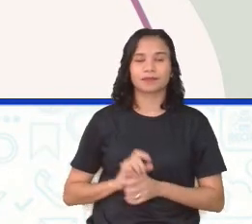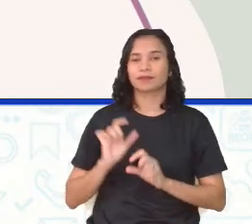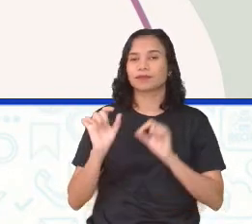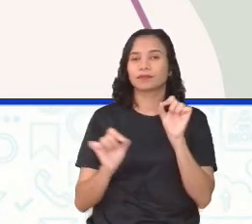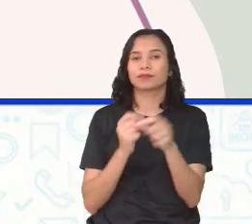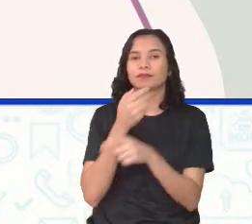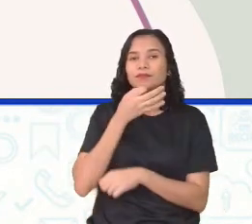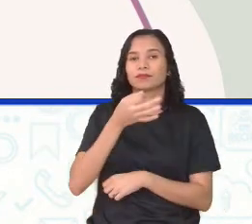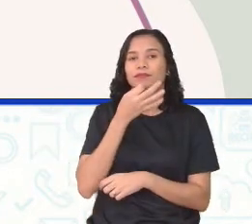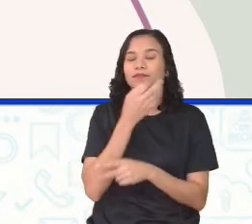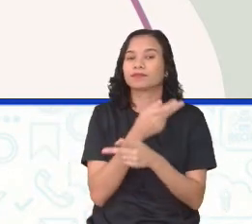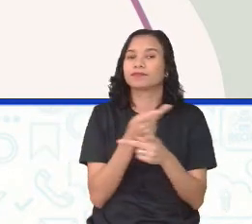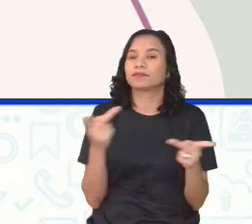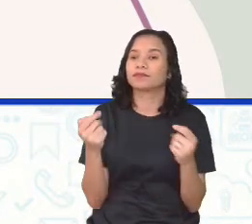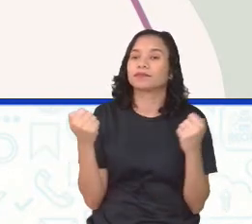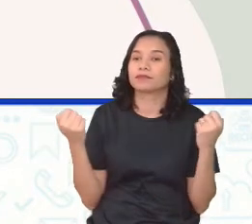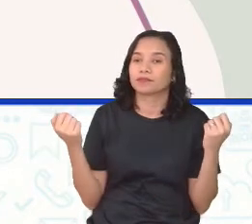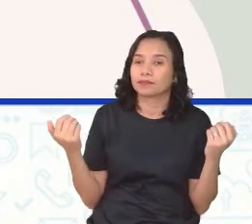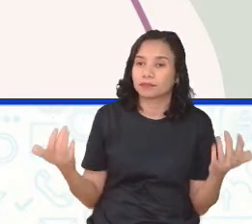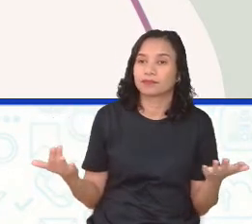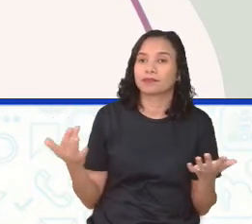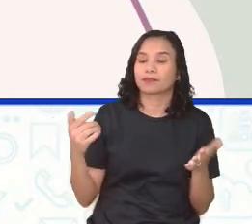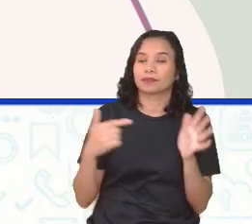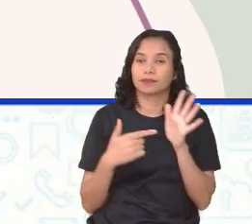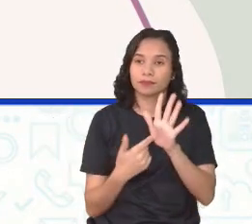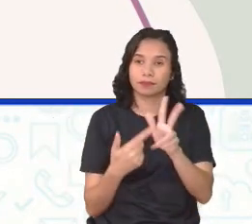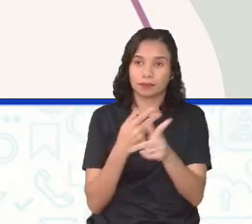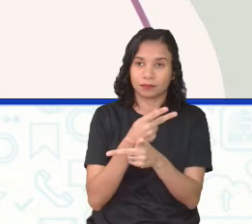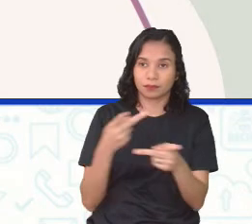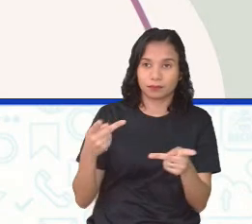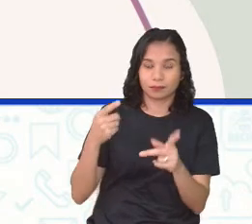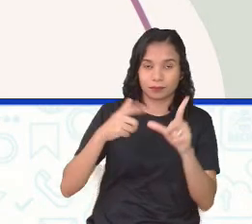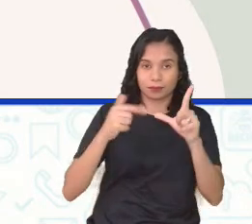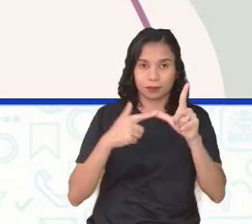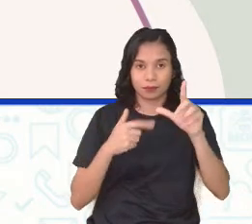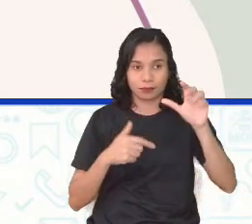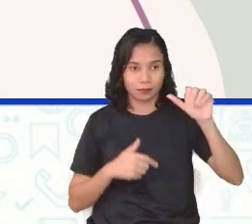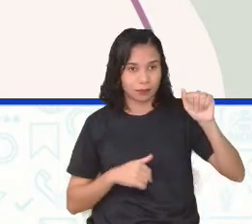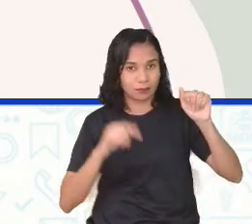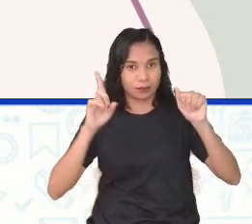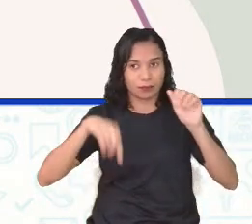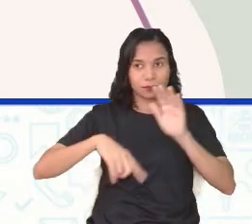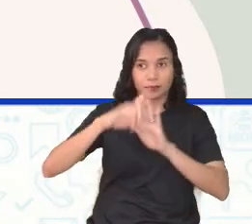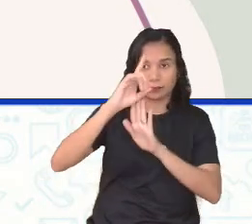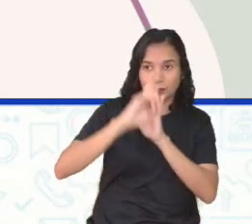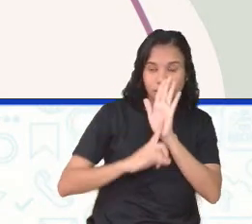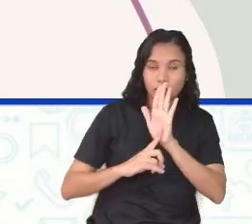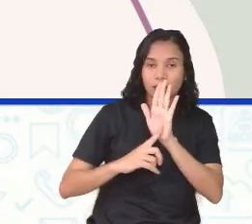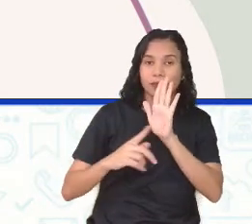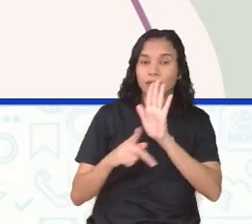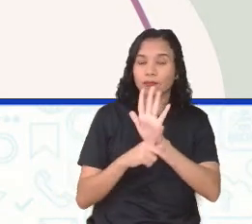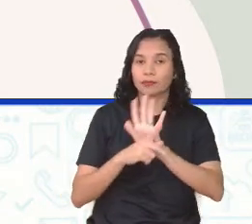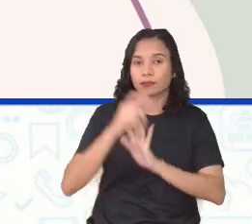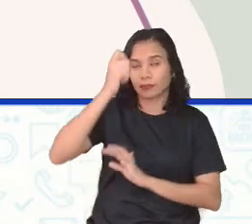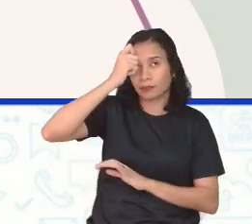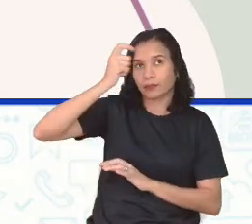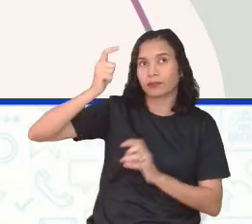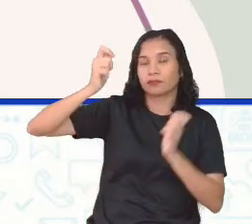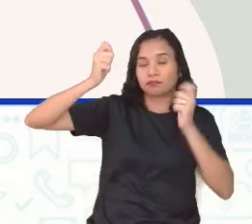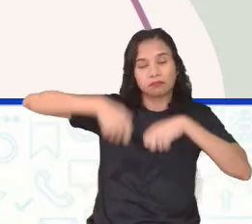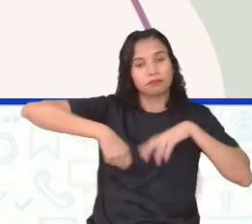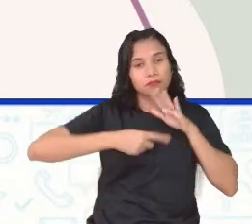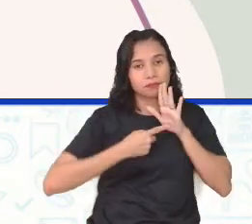vocês acham? Então, deixo para vocês aí, letra A, né? O direito de ter uma ideia e